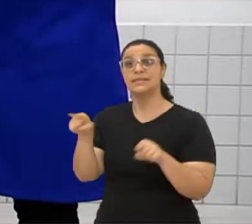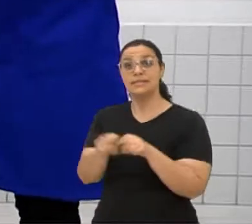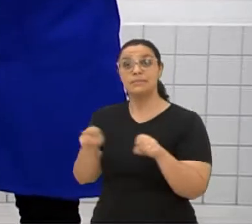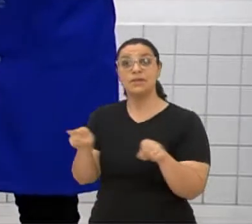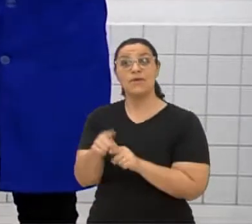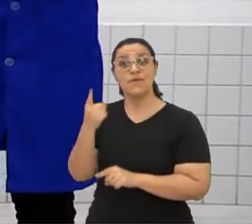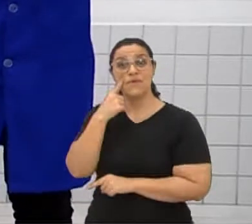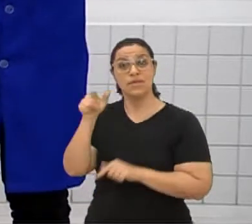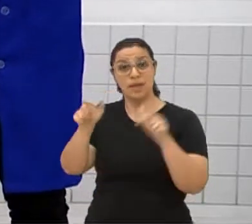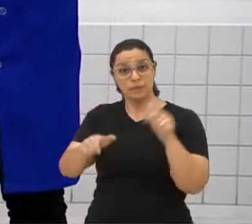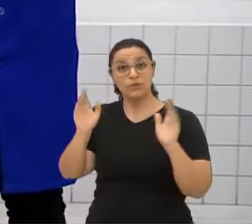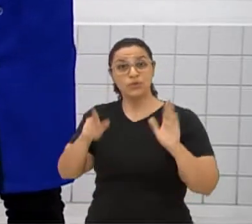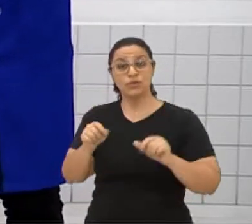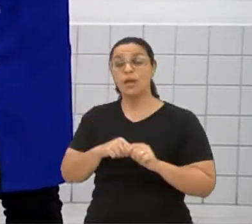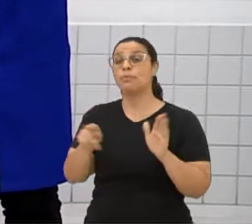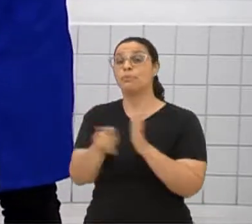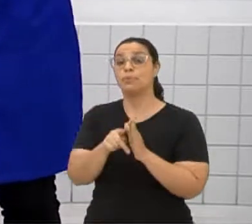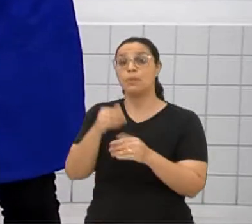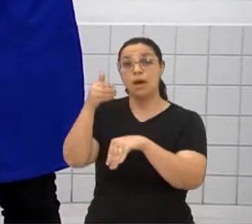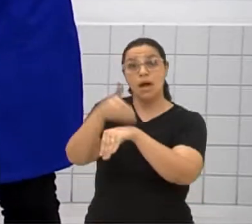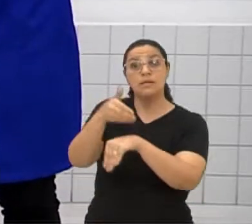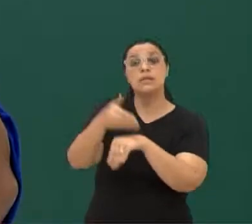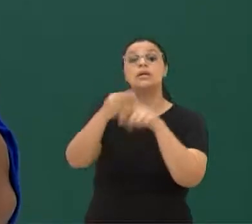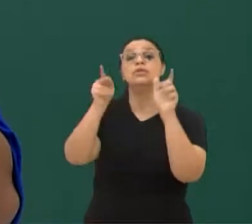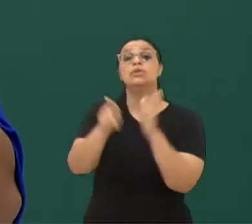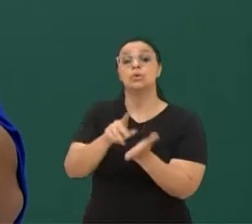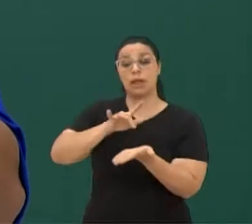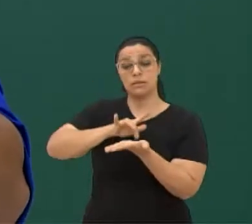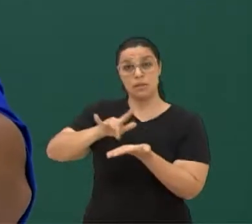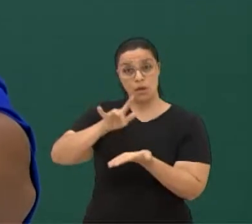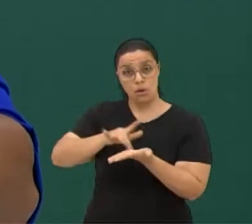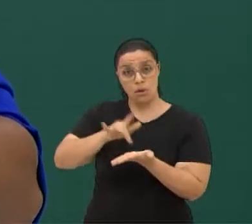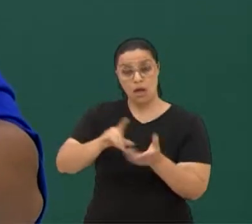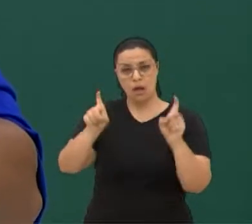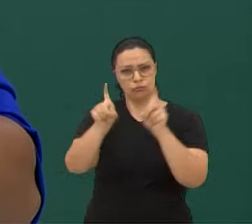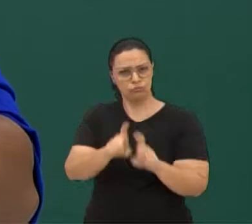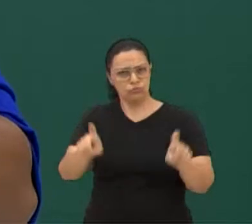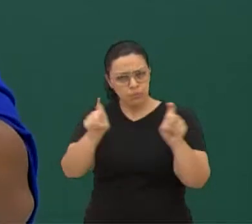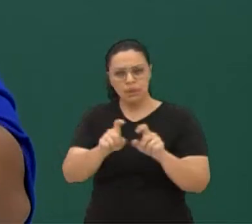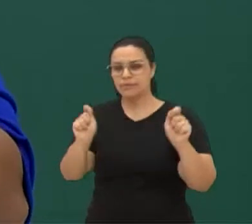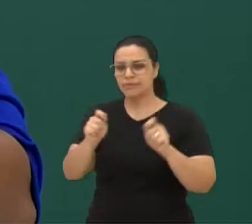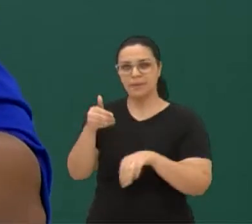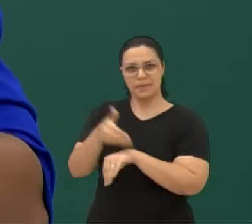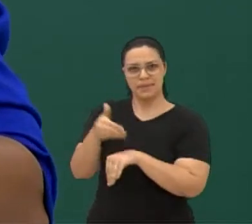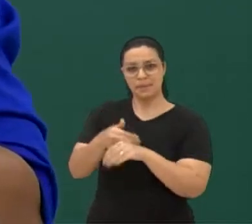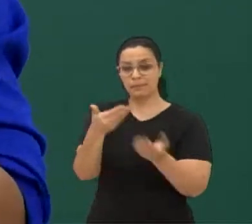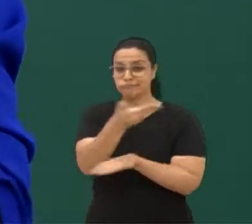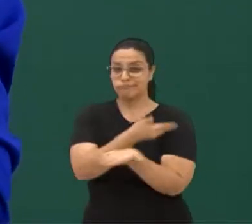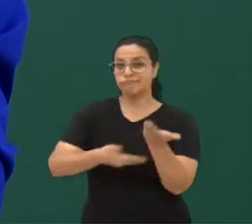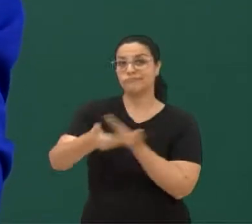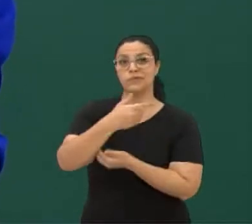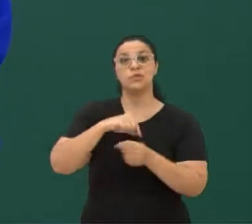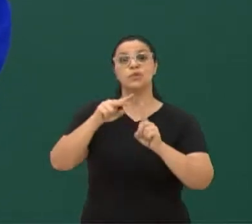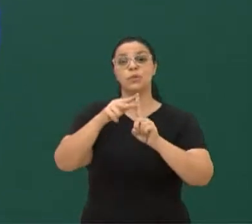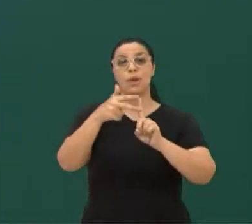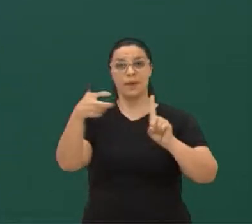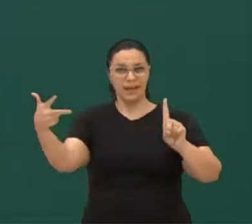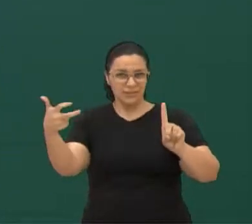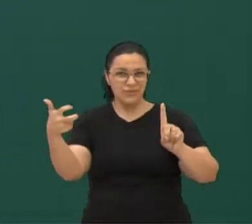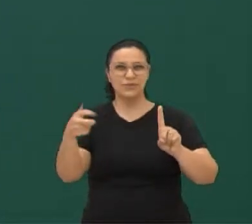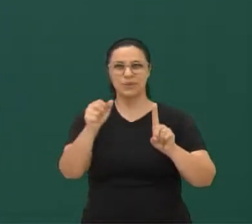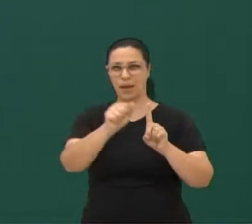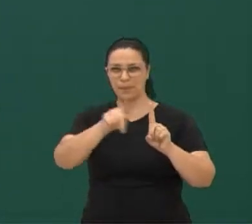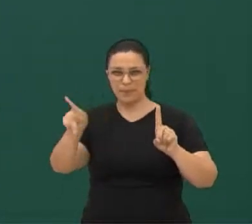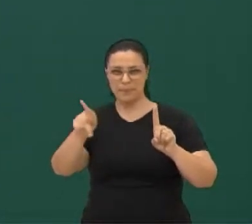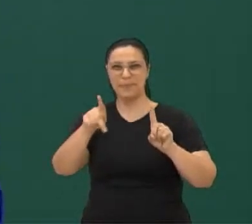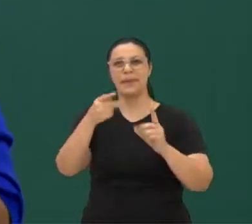teacher e o pessoal já vai acessando aí no celular no computador né para poder interagir com a gente tanto no